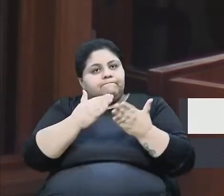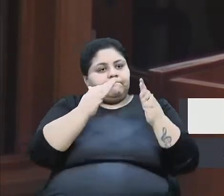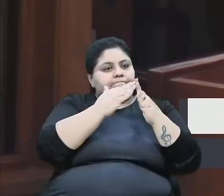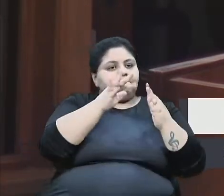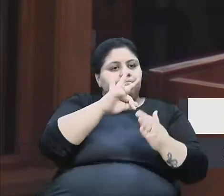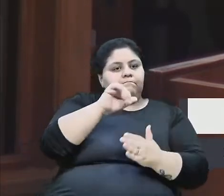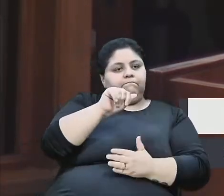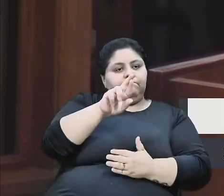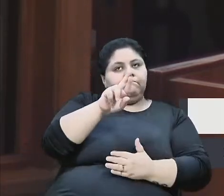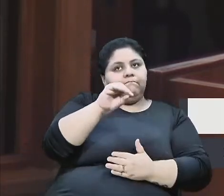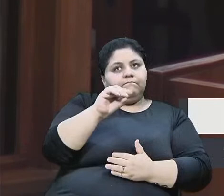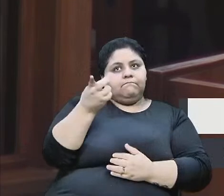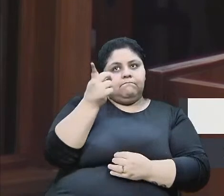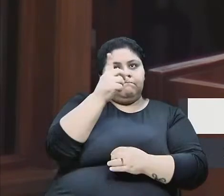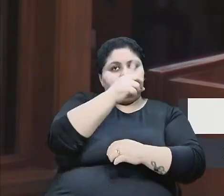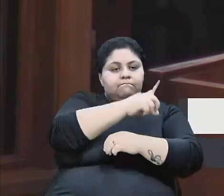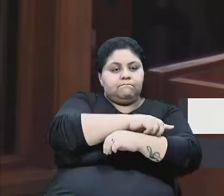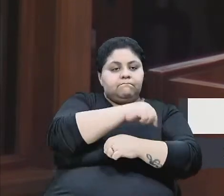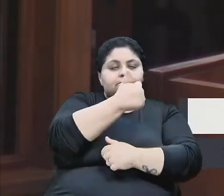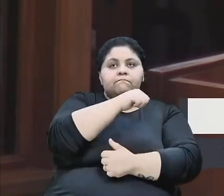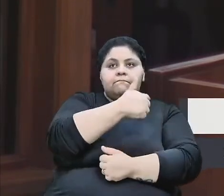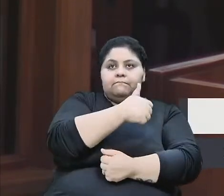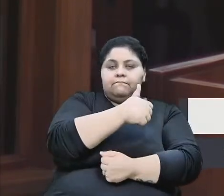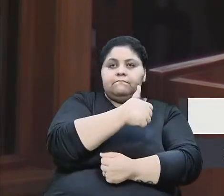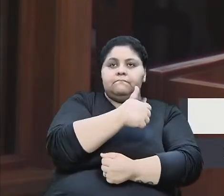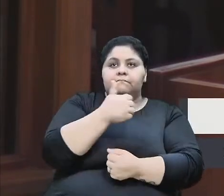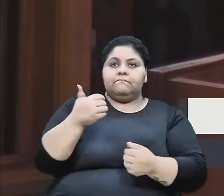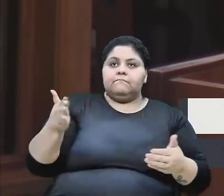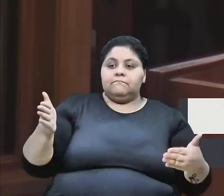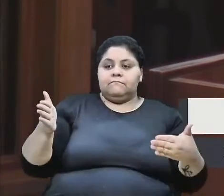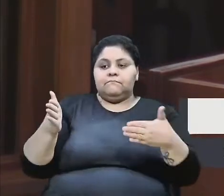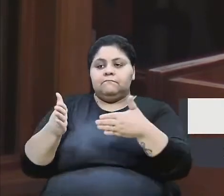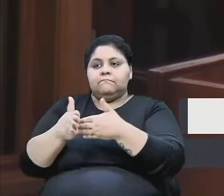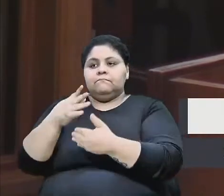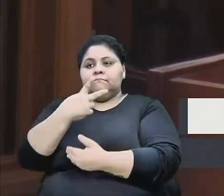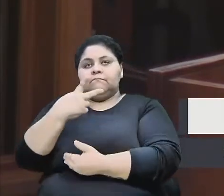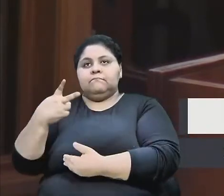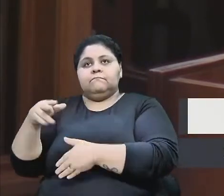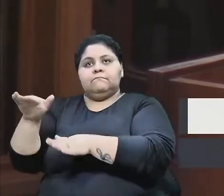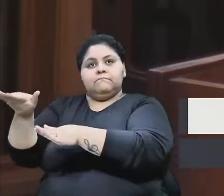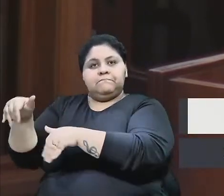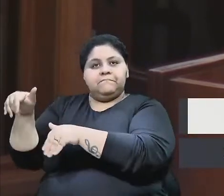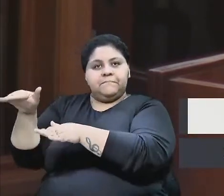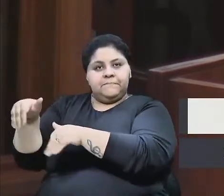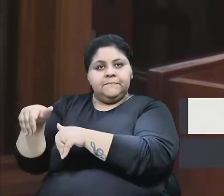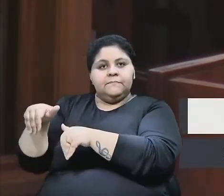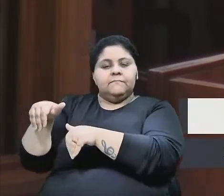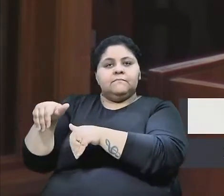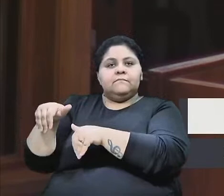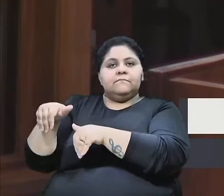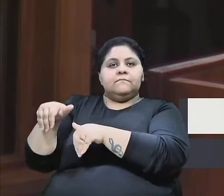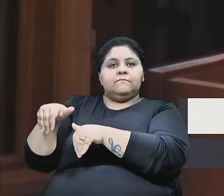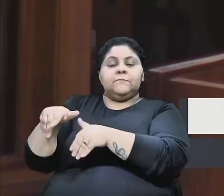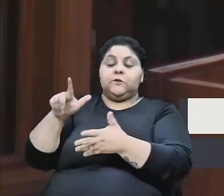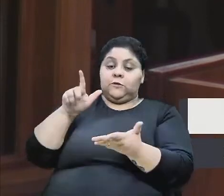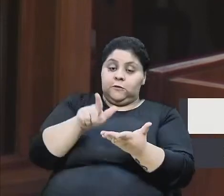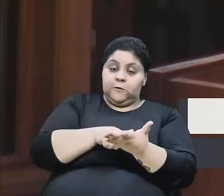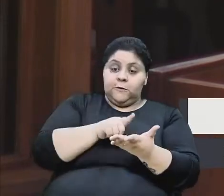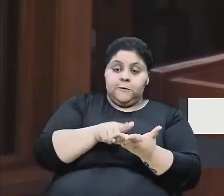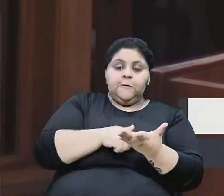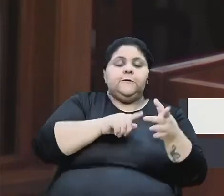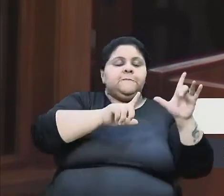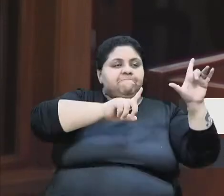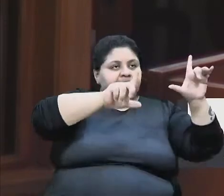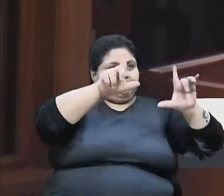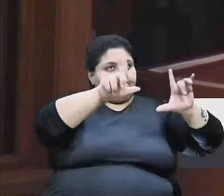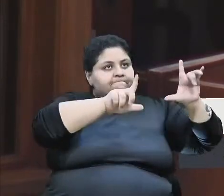a partir do dia primeiro até 22 de setembro tanto o livro quantos